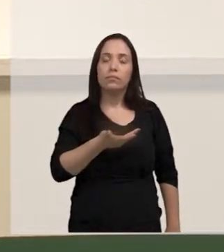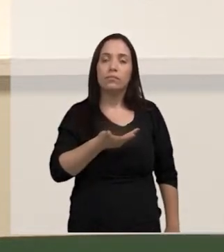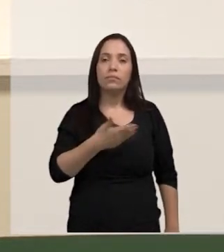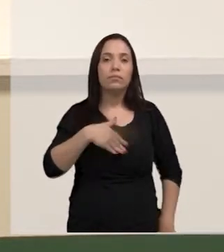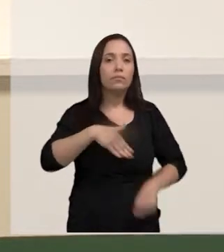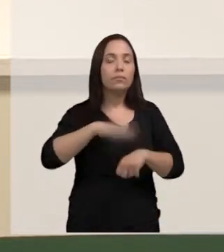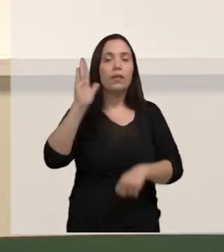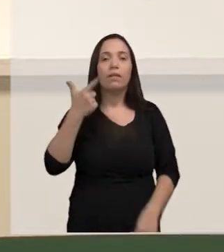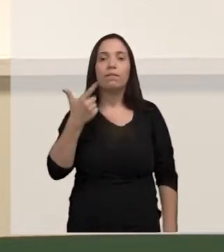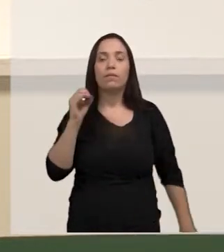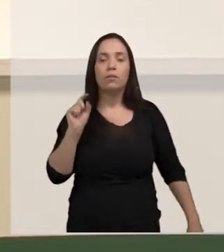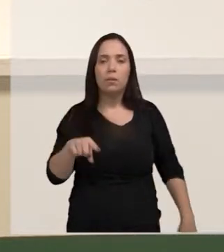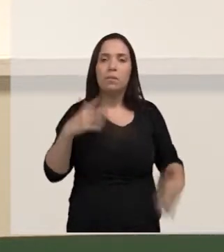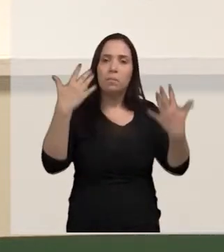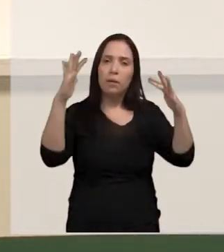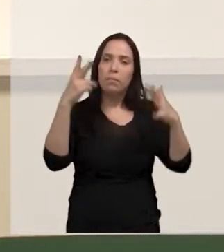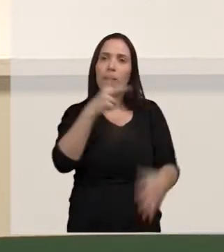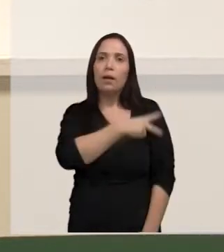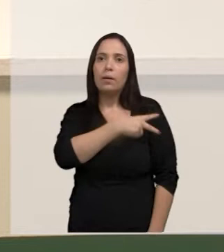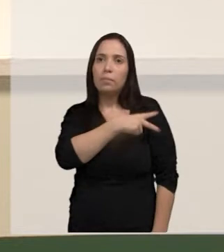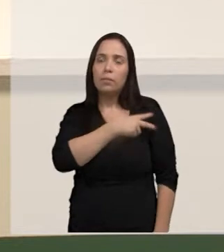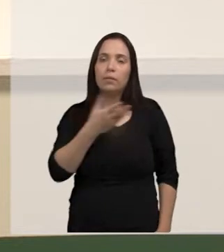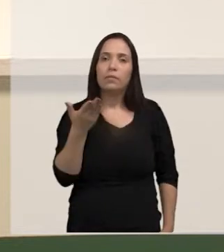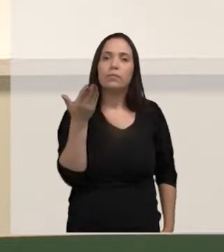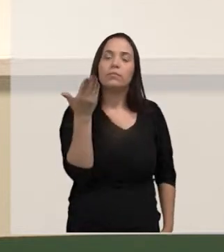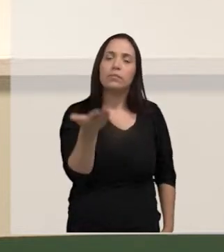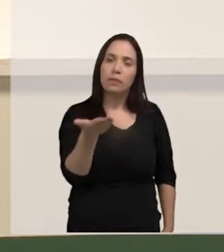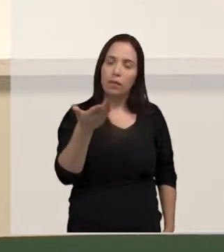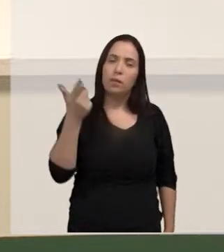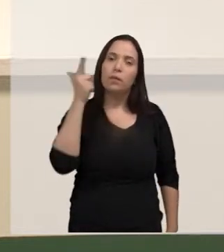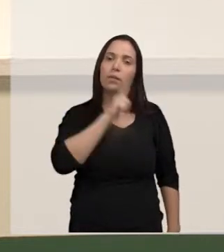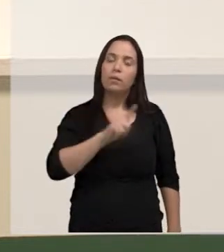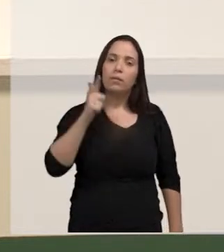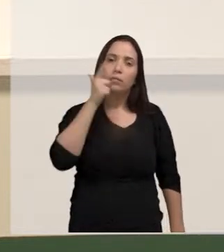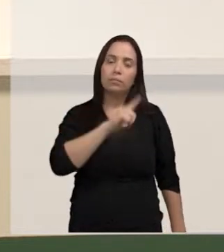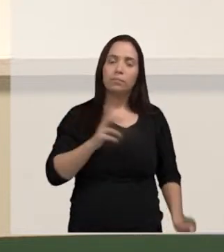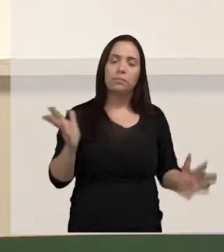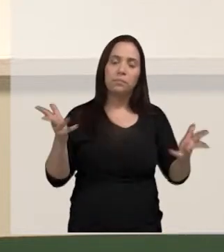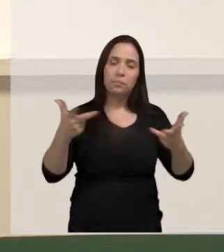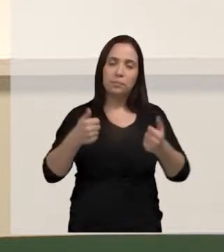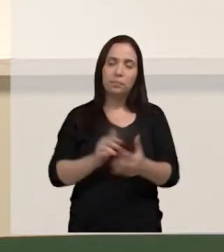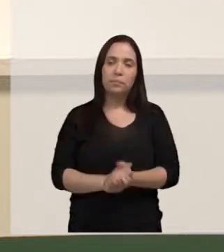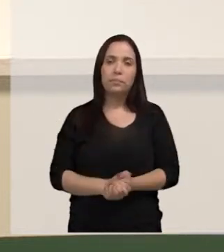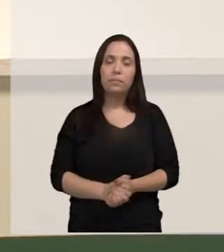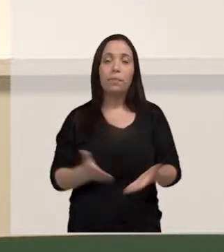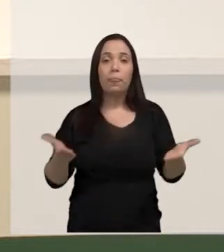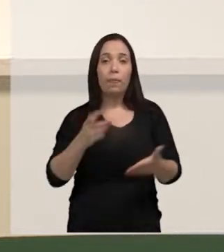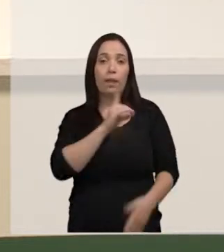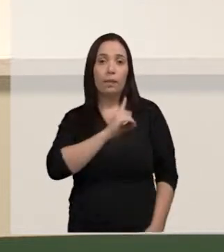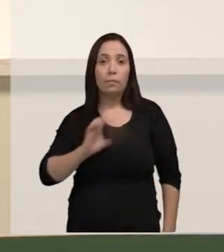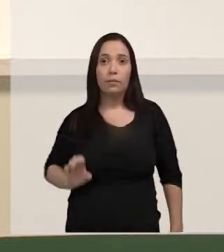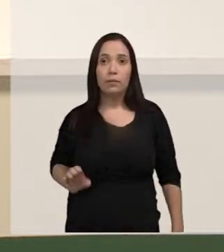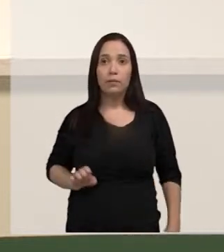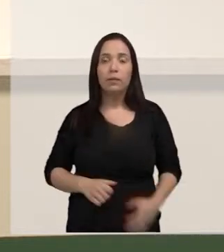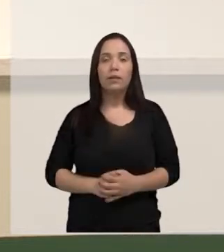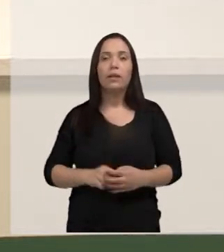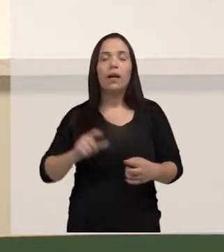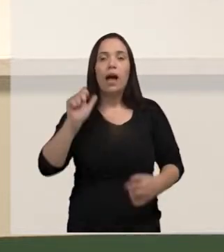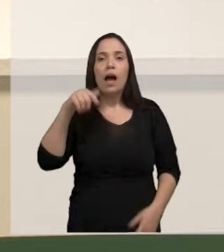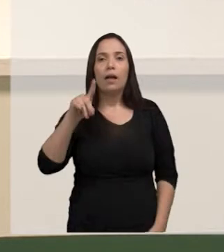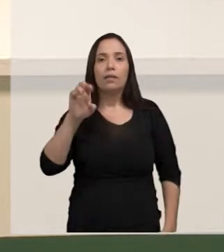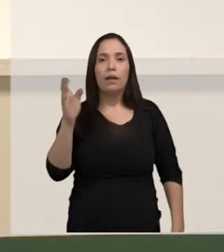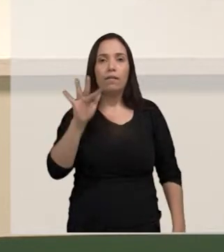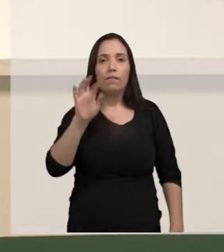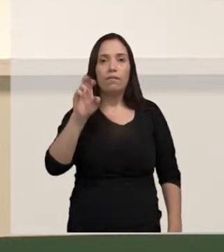tirar mais de 20 mil votos. Capitão Wagner, parabéns. E o Capitão Wagner conseguiu aí coisas espetaculares, tá certo? Vamos para o deputado estadual. André